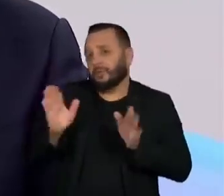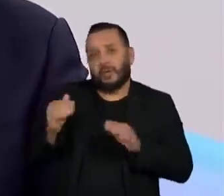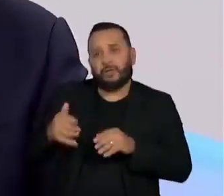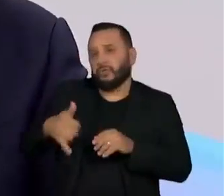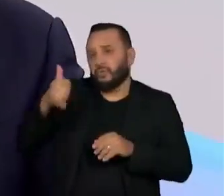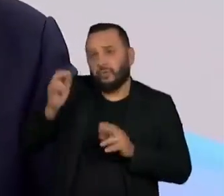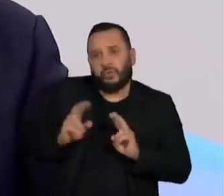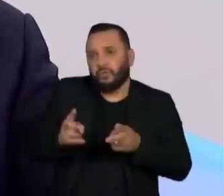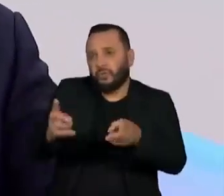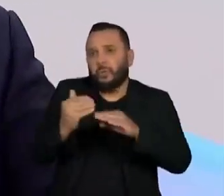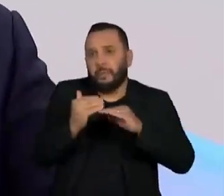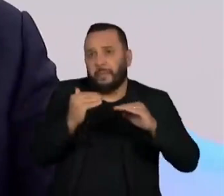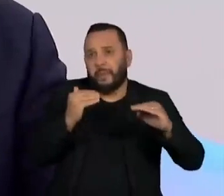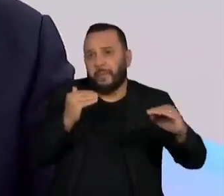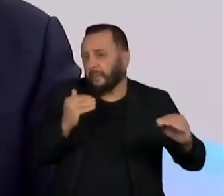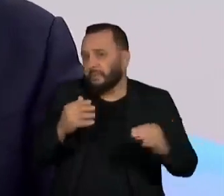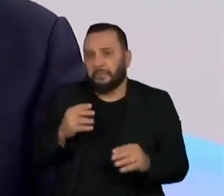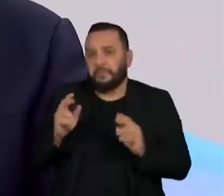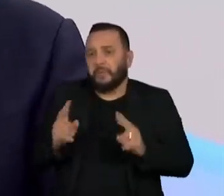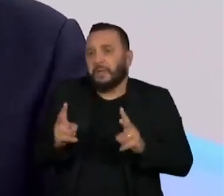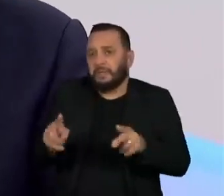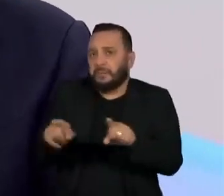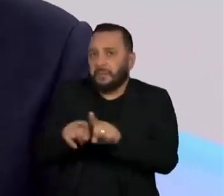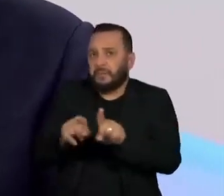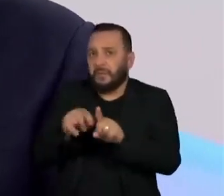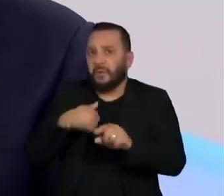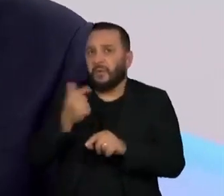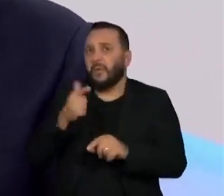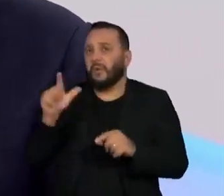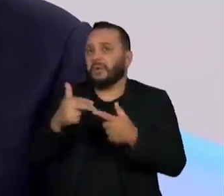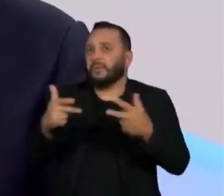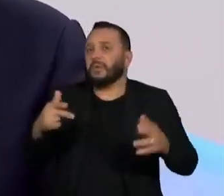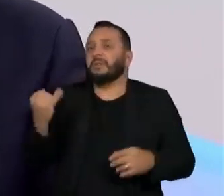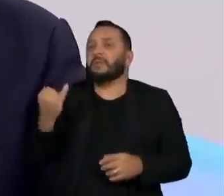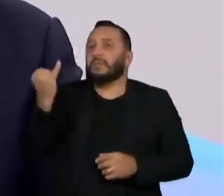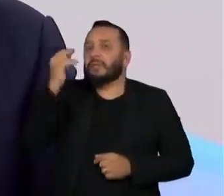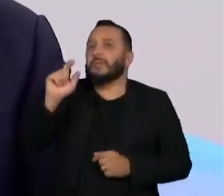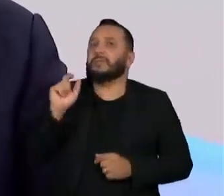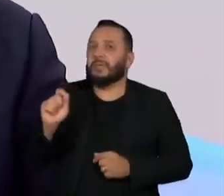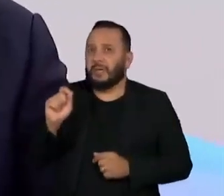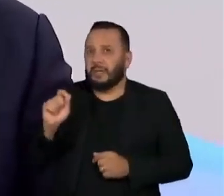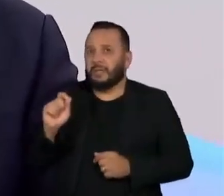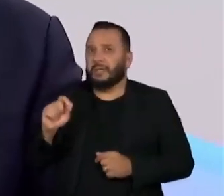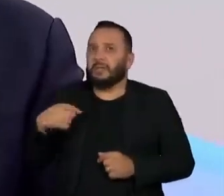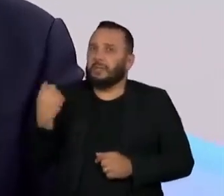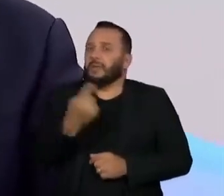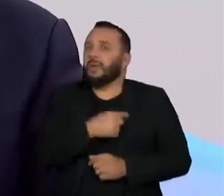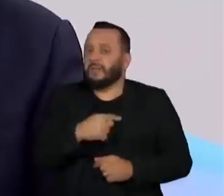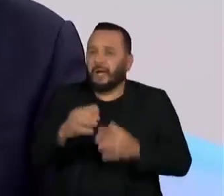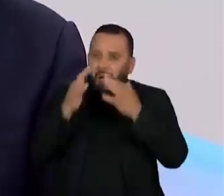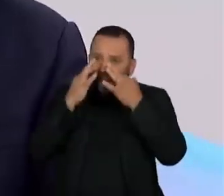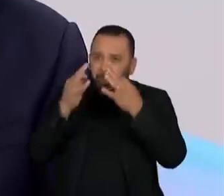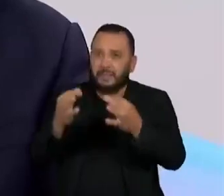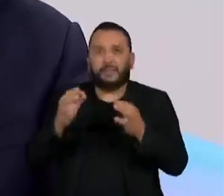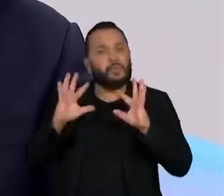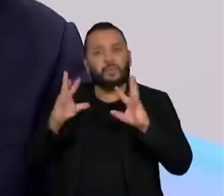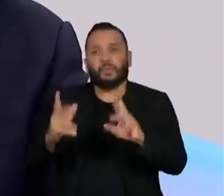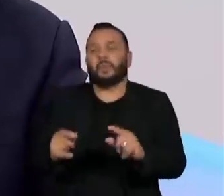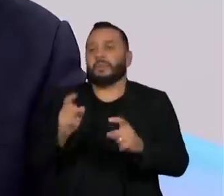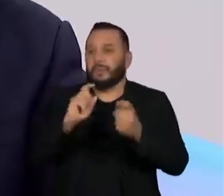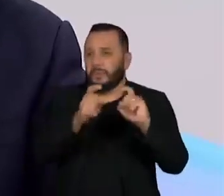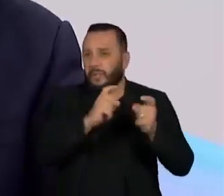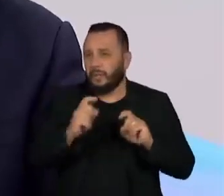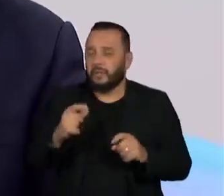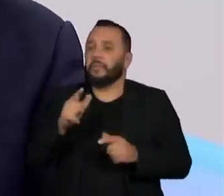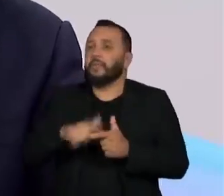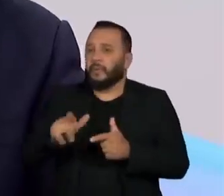a gente tem aí de aprendizado outra coisa que é importante é que é a gente tem alertado em todas as atas né para o